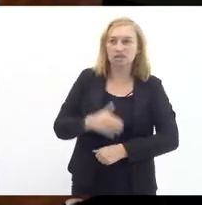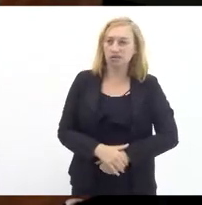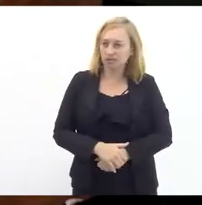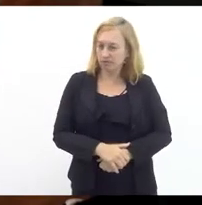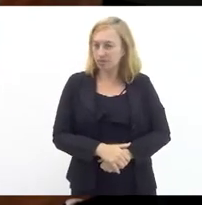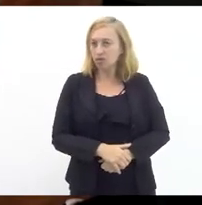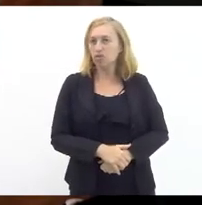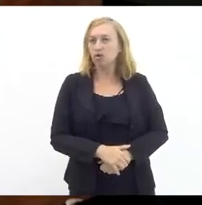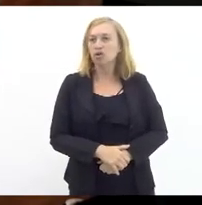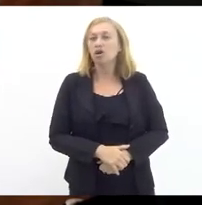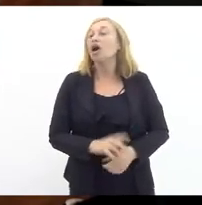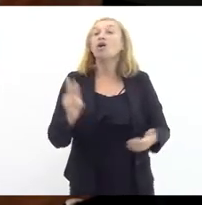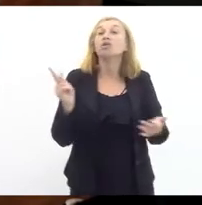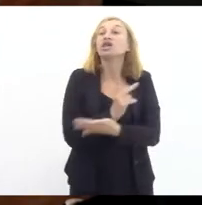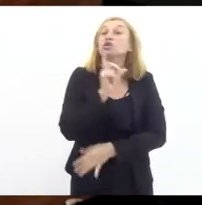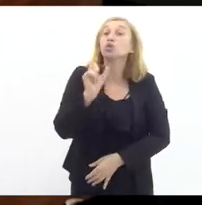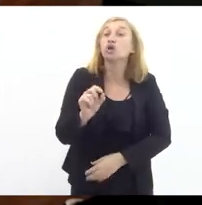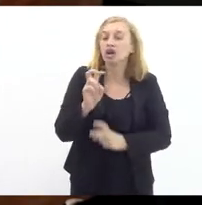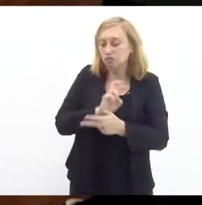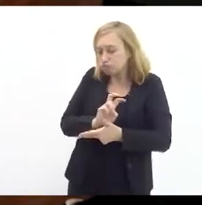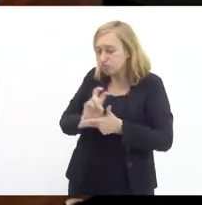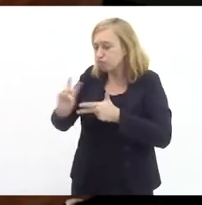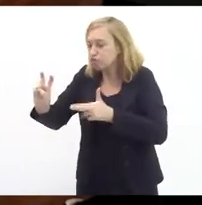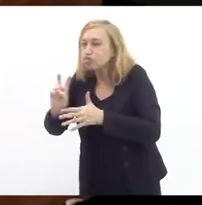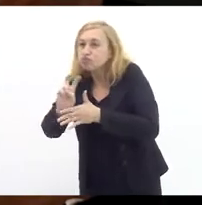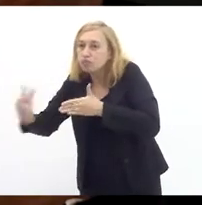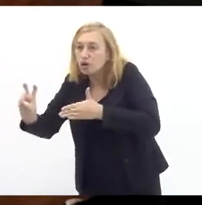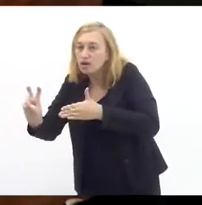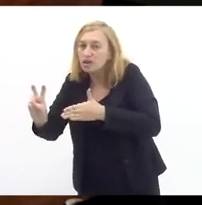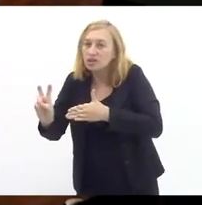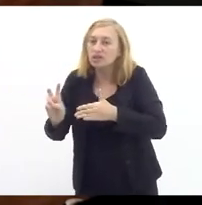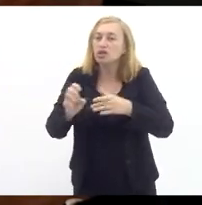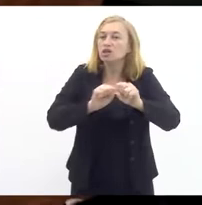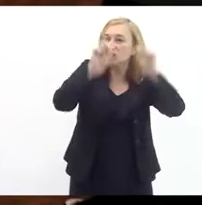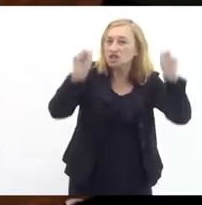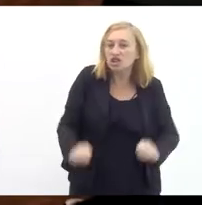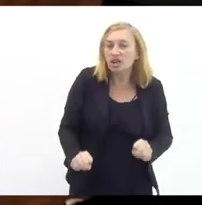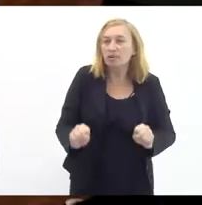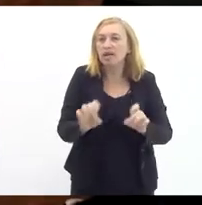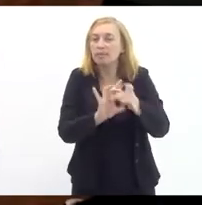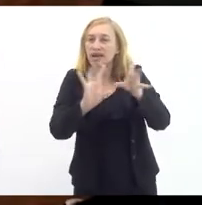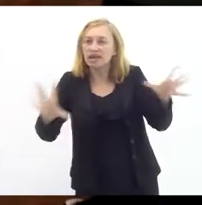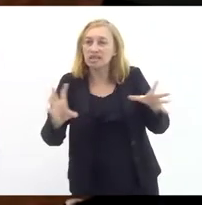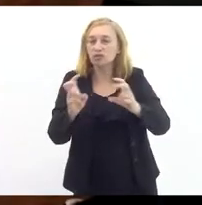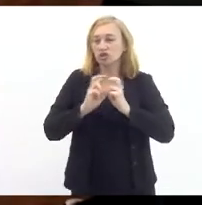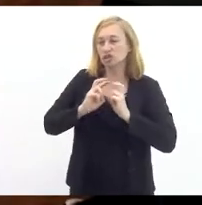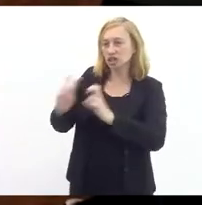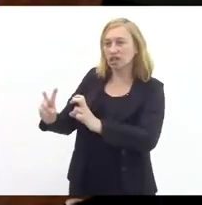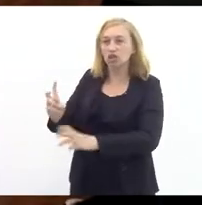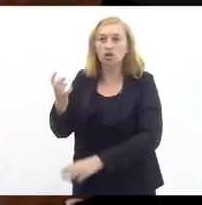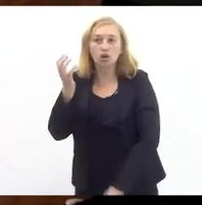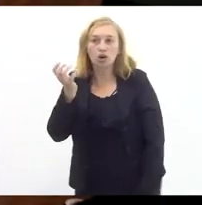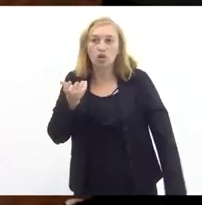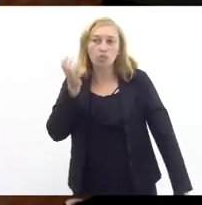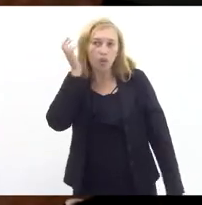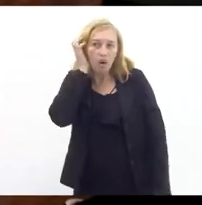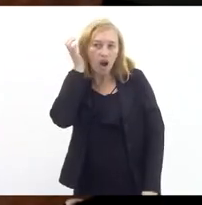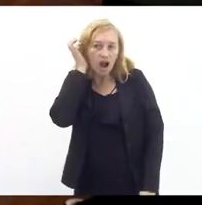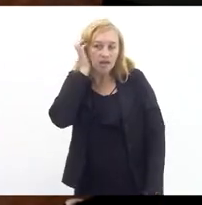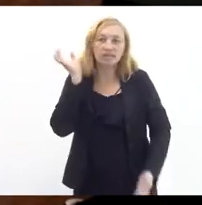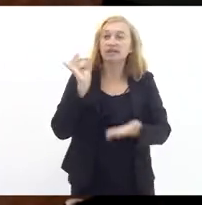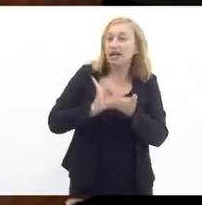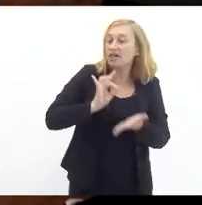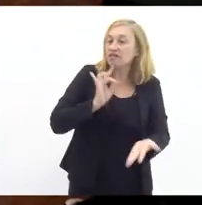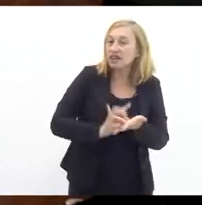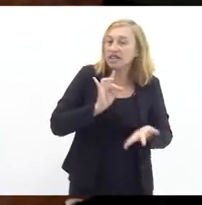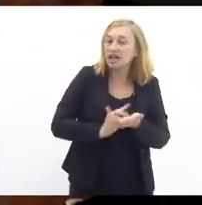o que ocorre? A Supervia vem fidelizando o sistema de liberação dos trens por rádio. Então, na verdade, isso